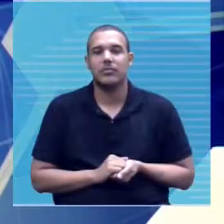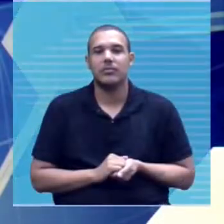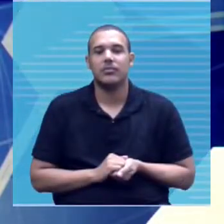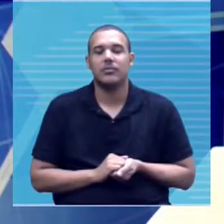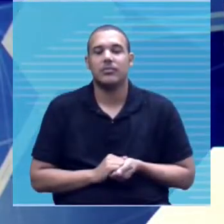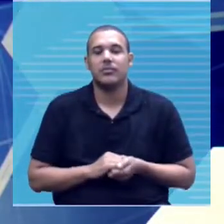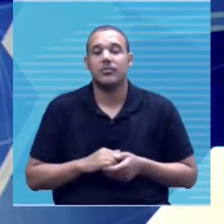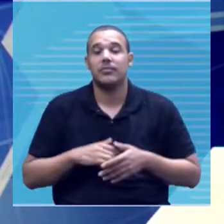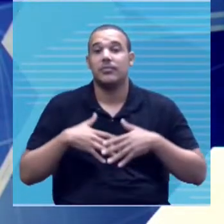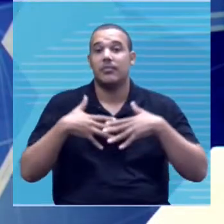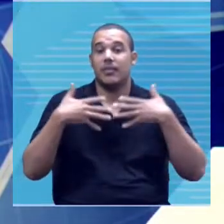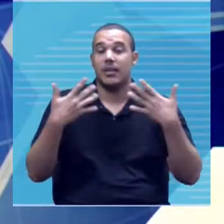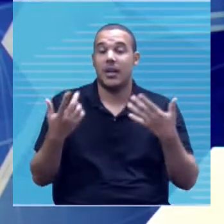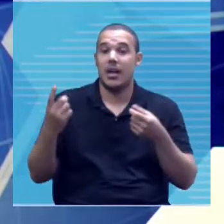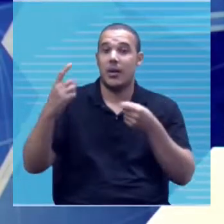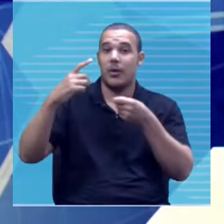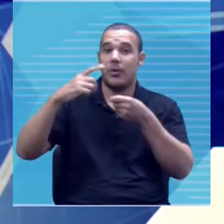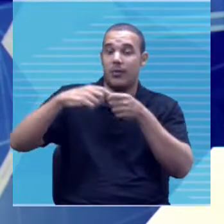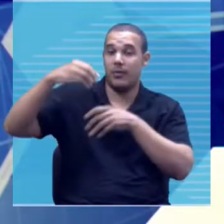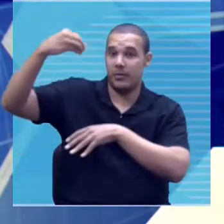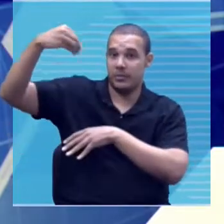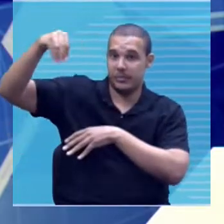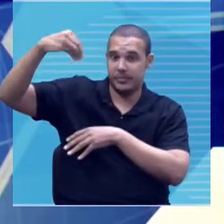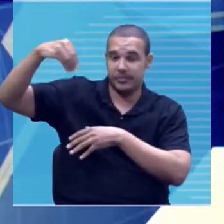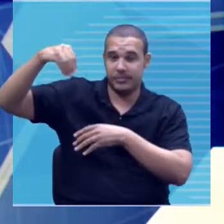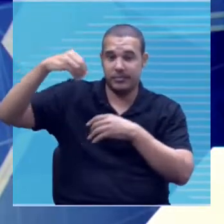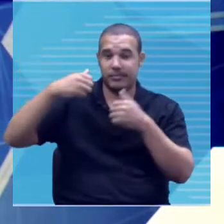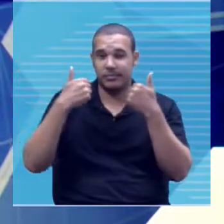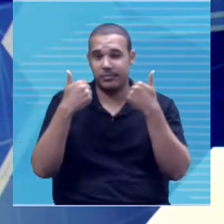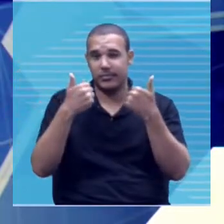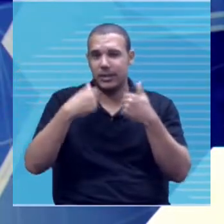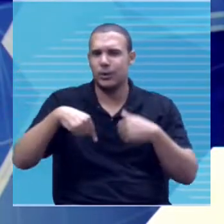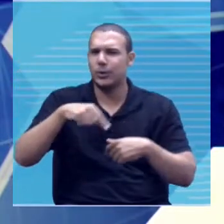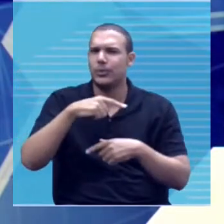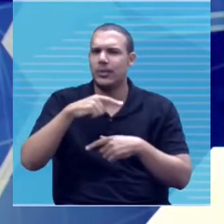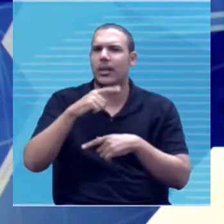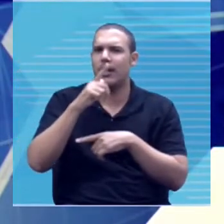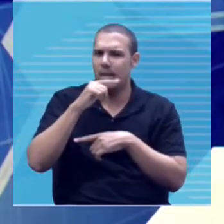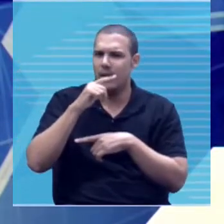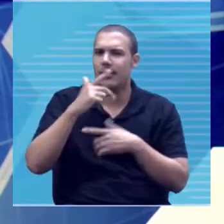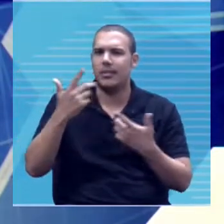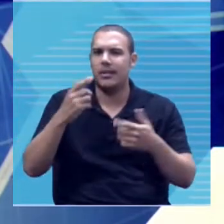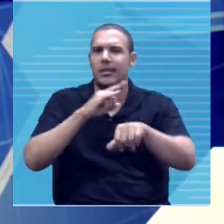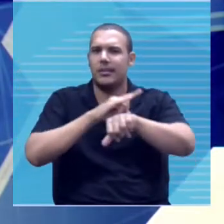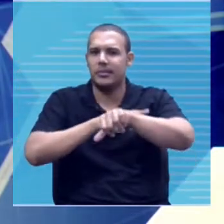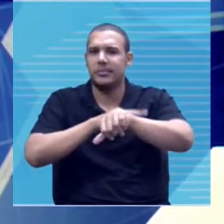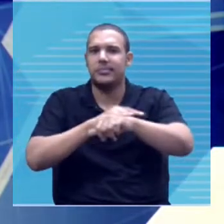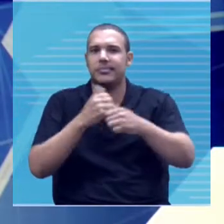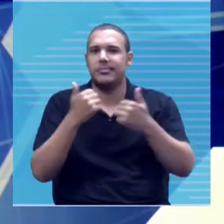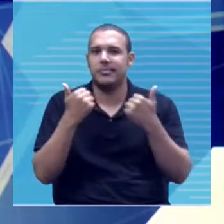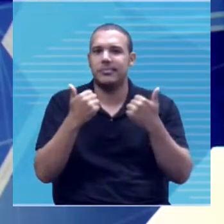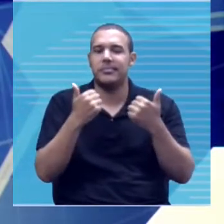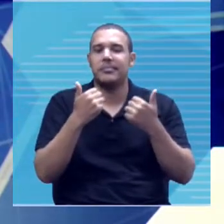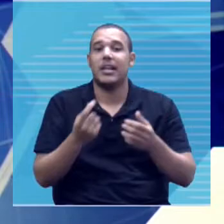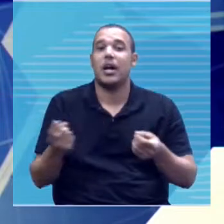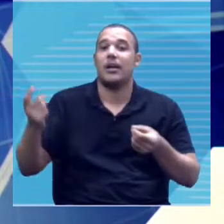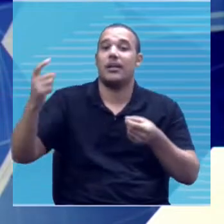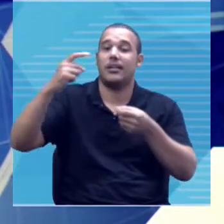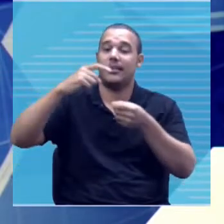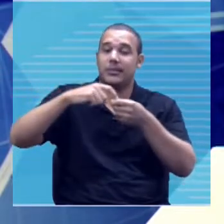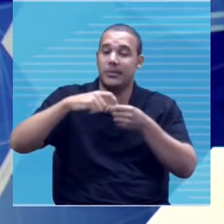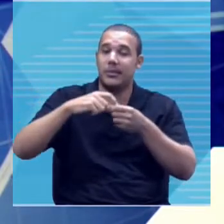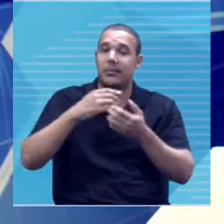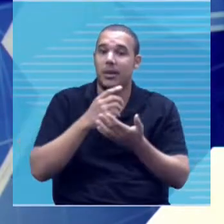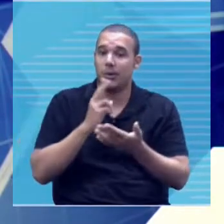Então, galerinha, a gente já voltou do nosso rápido intervalo, beleza? Já deu tempo de todo mundo tomar uma aguazinha e ir ao banheiro. E a gente volta, certo?